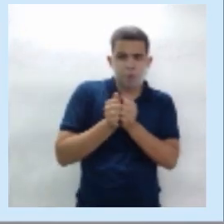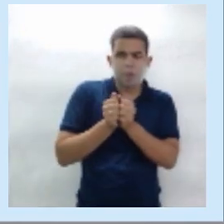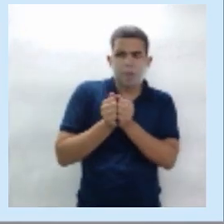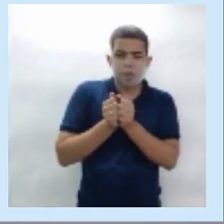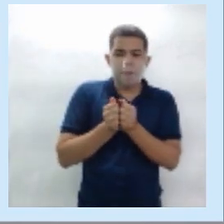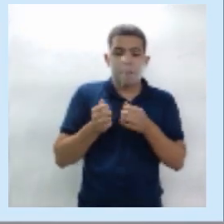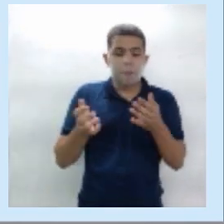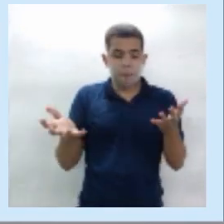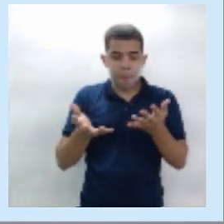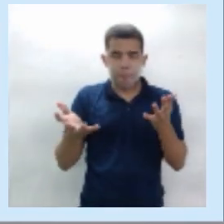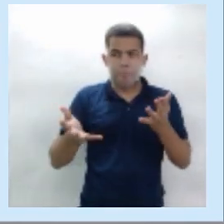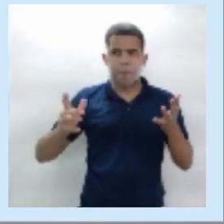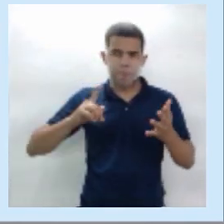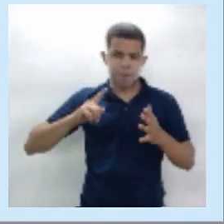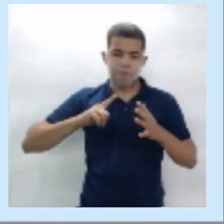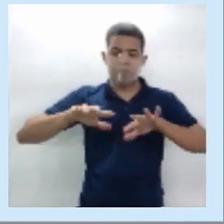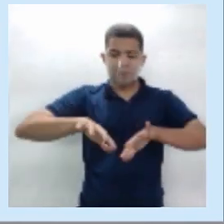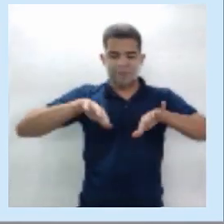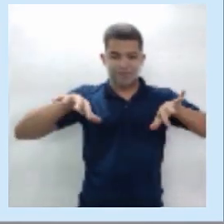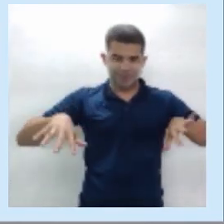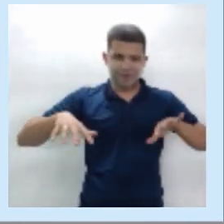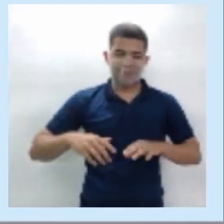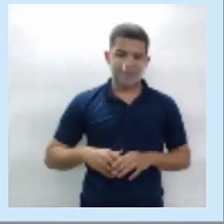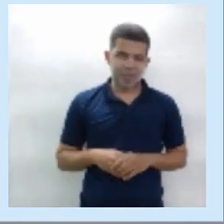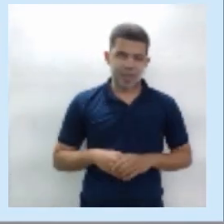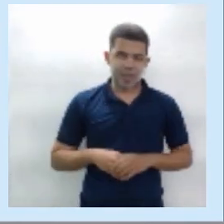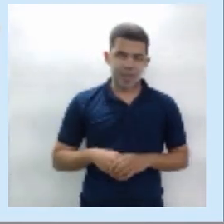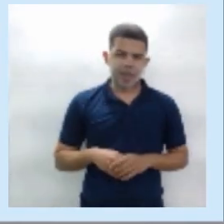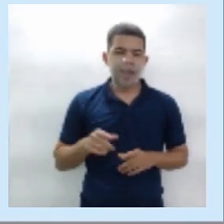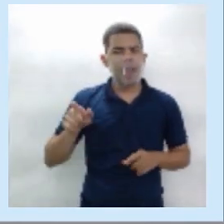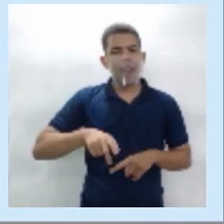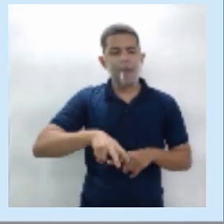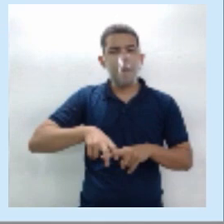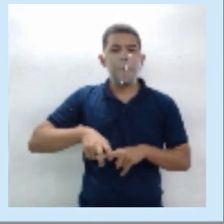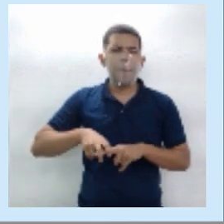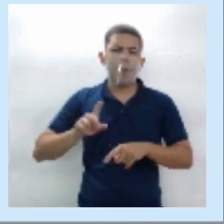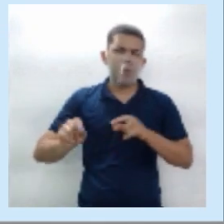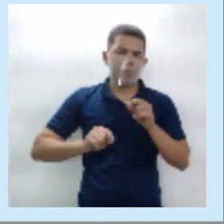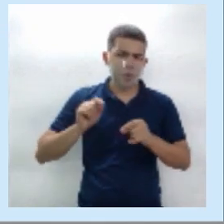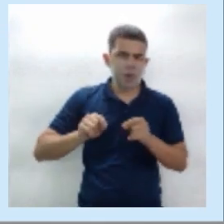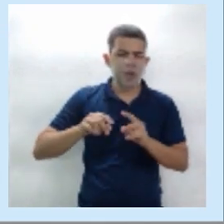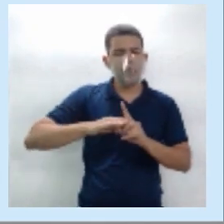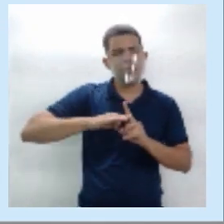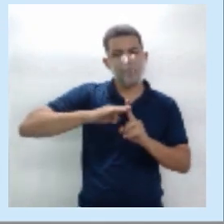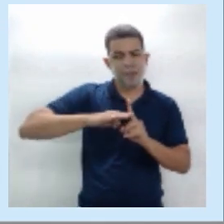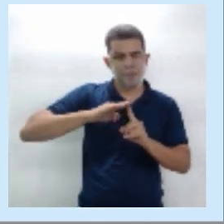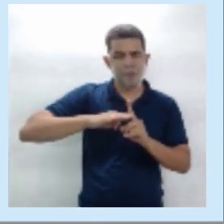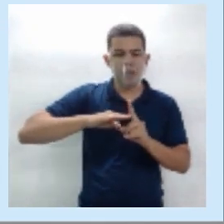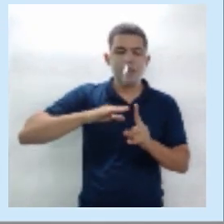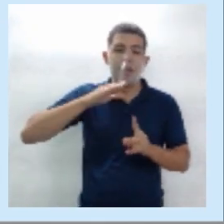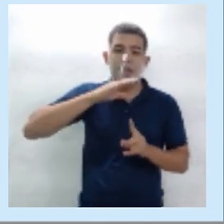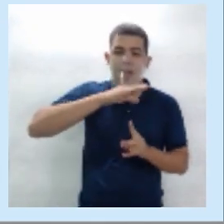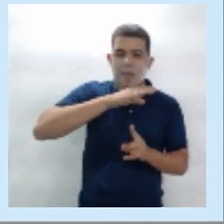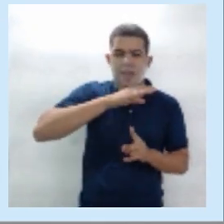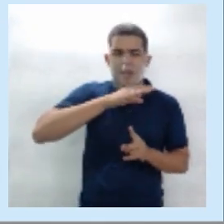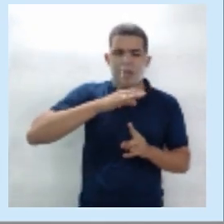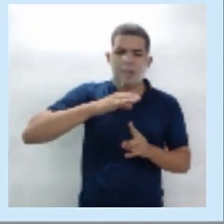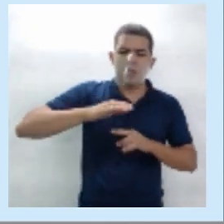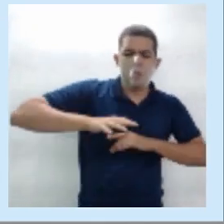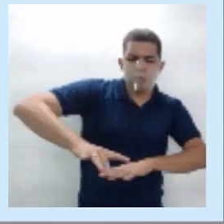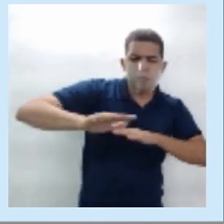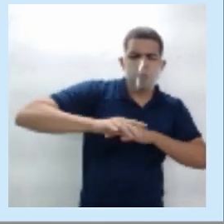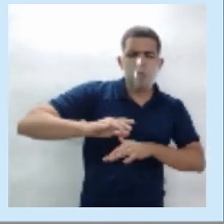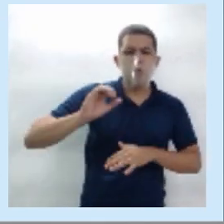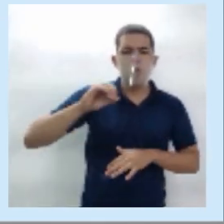eram juntinhos e hoje eles são separados, isso devido à temperatura,